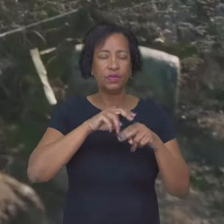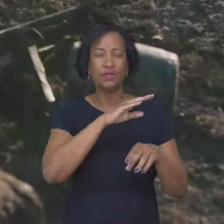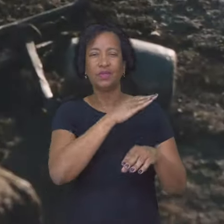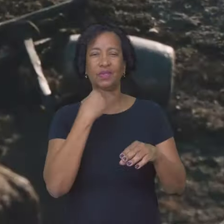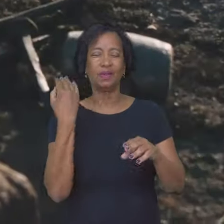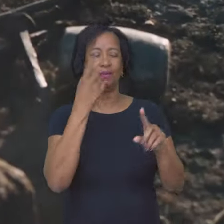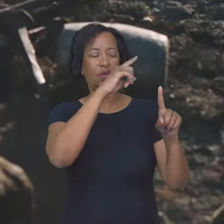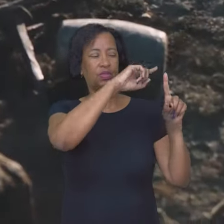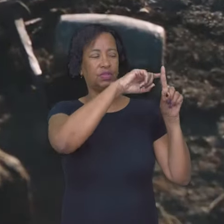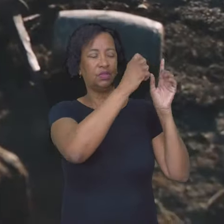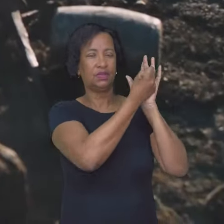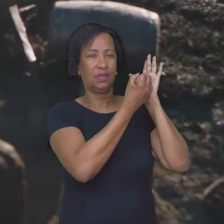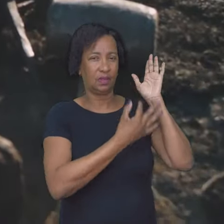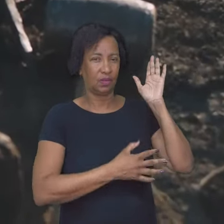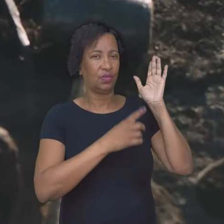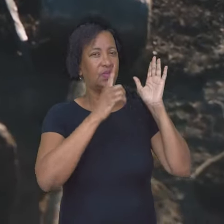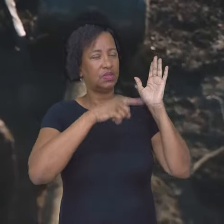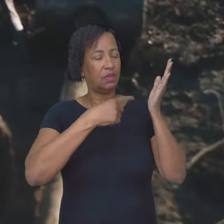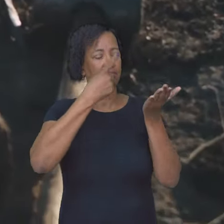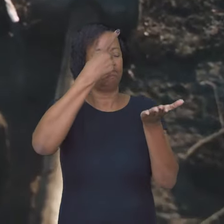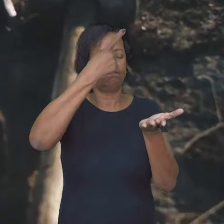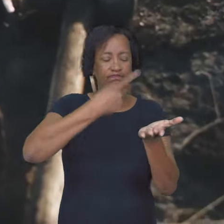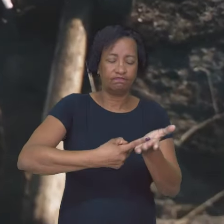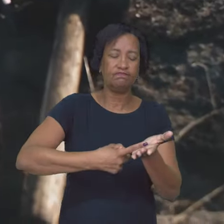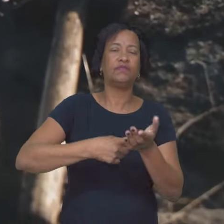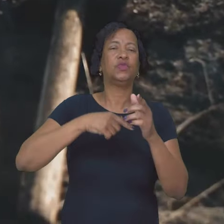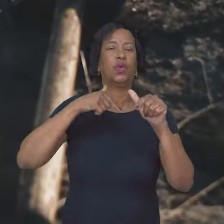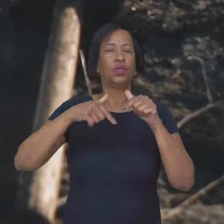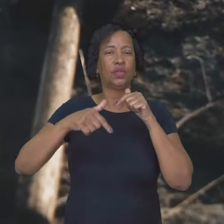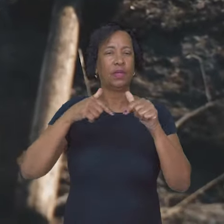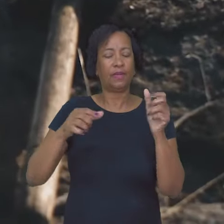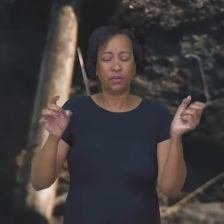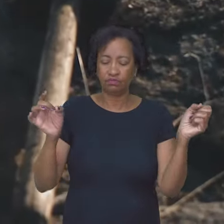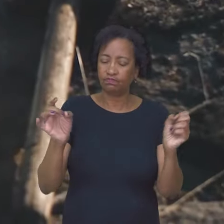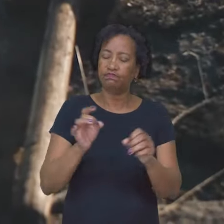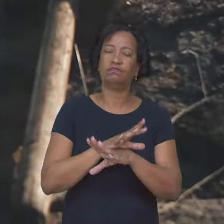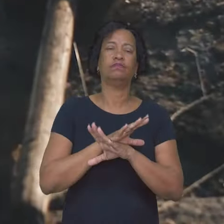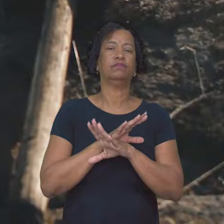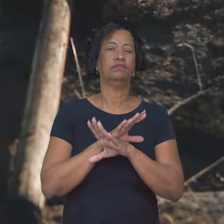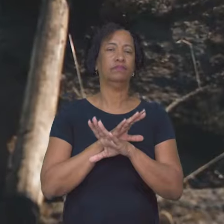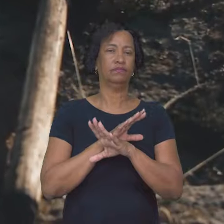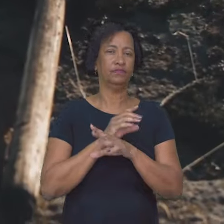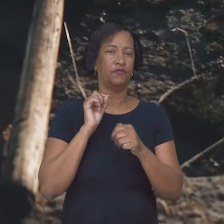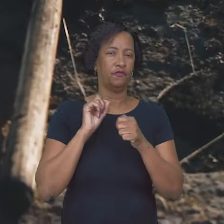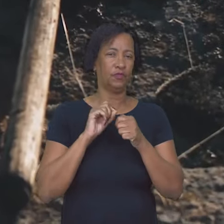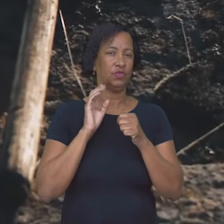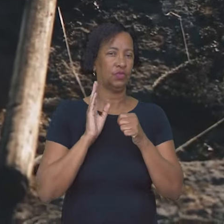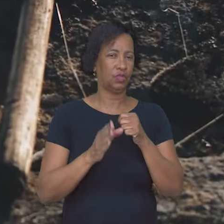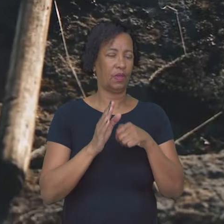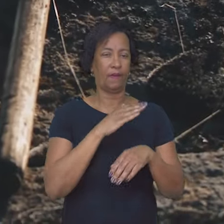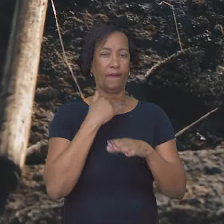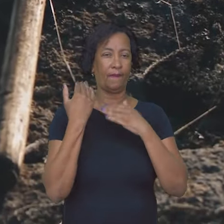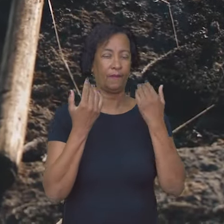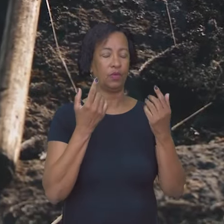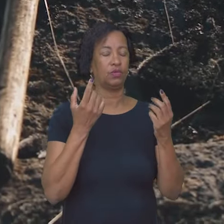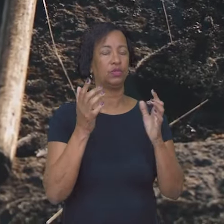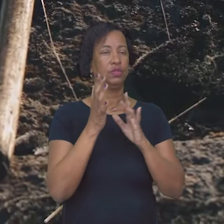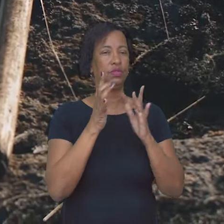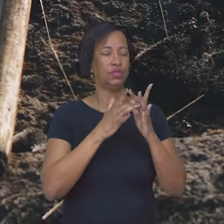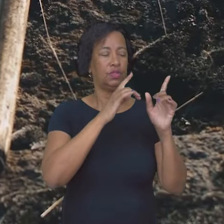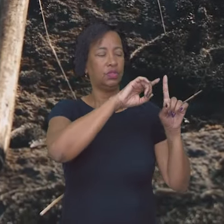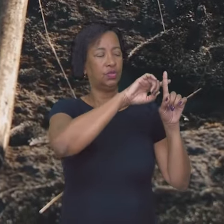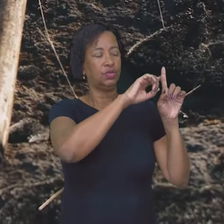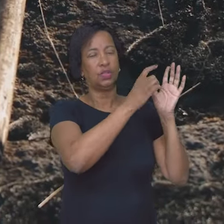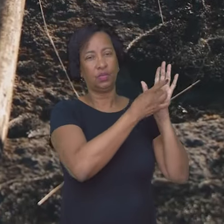considerada como uma missão cumprida uma obra realizada você pode ver a morte de Jesus na cruz como a